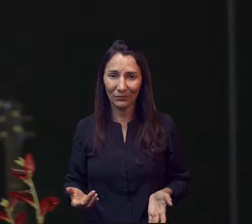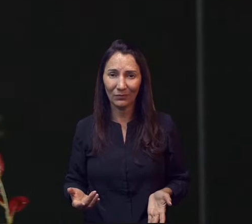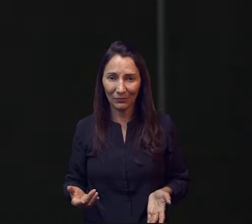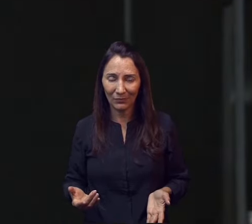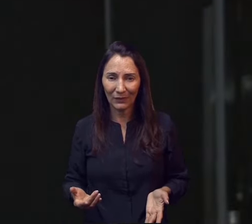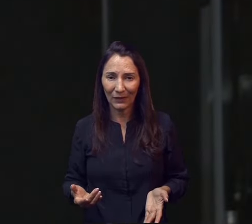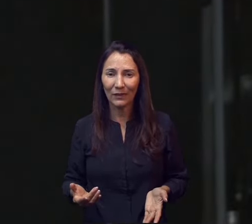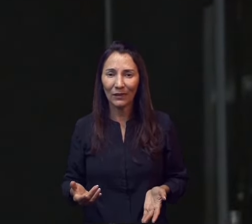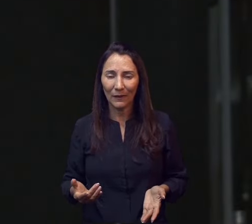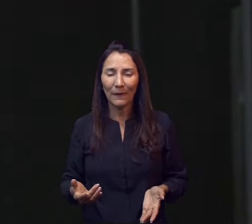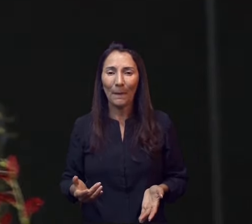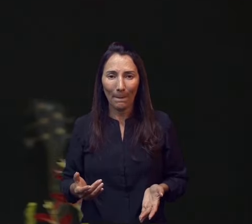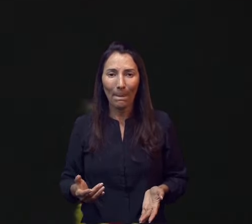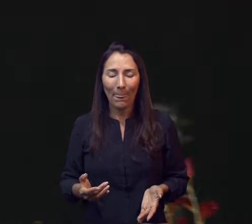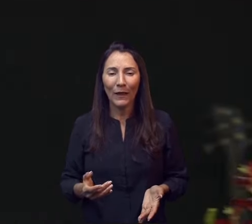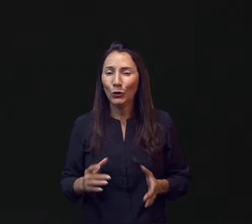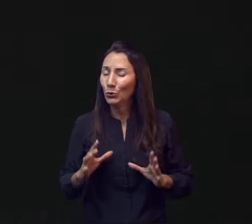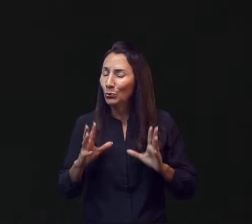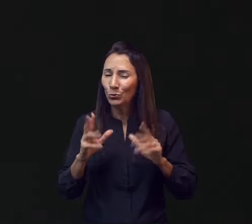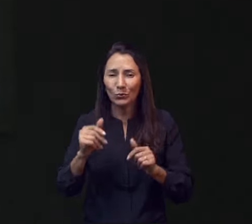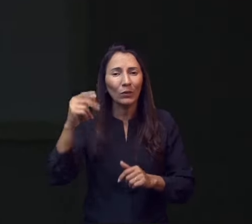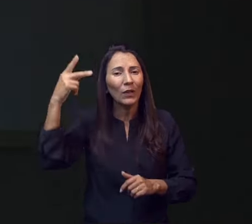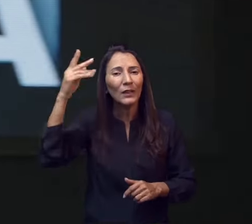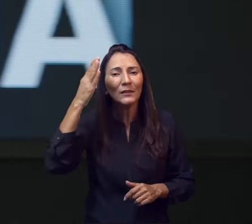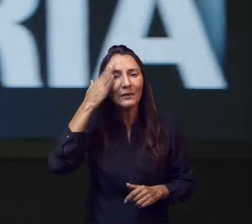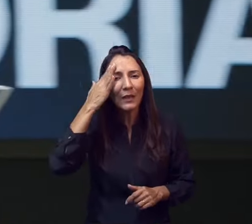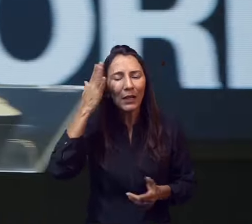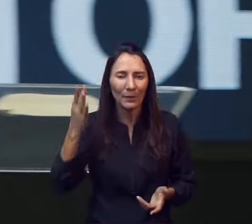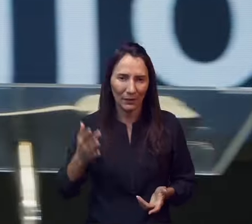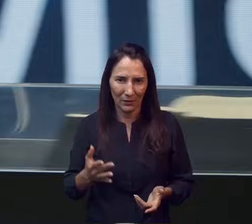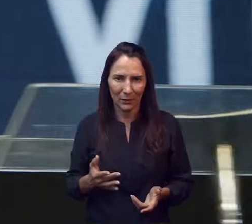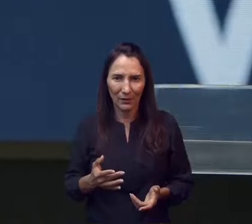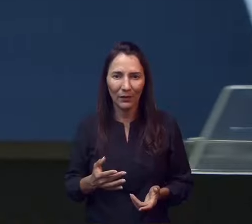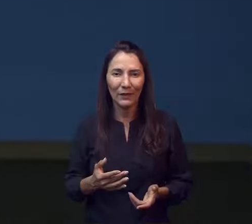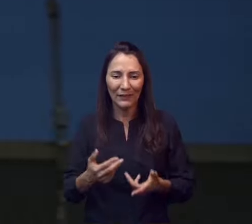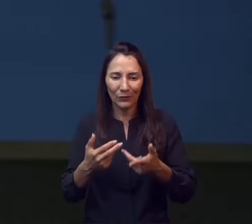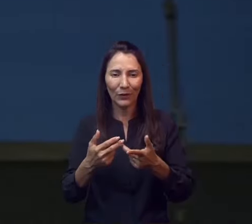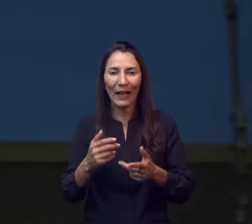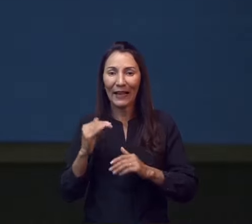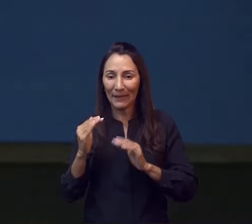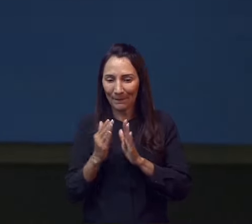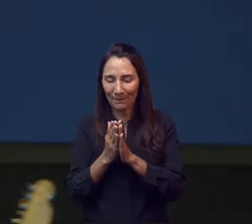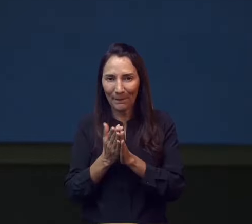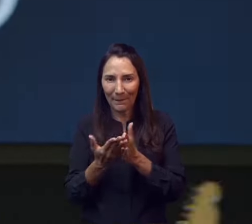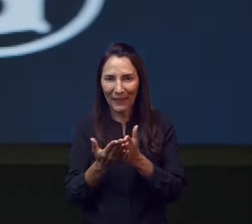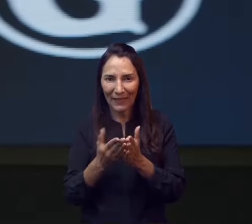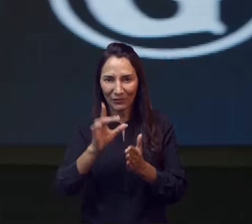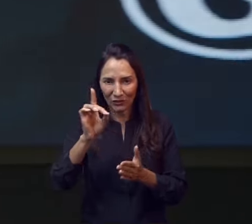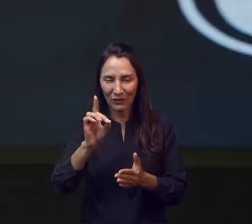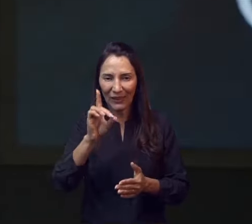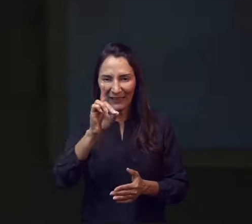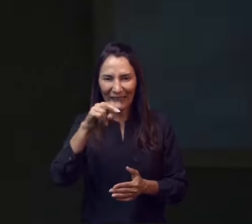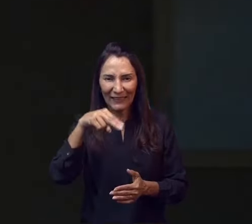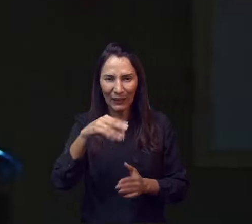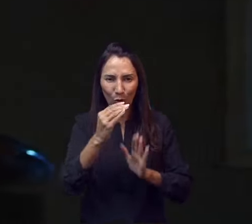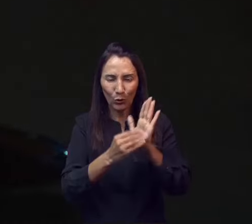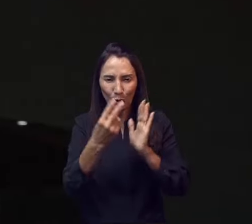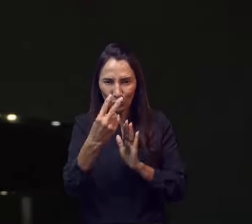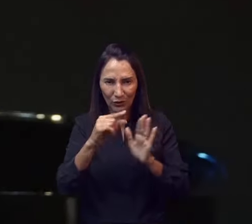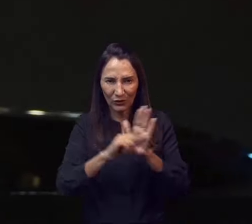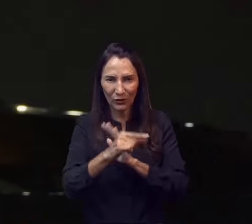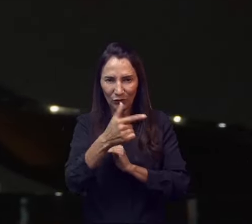encoberto diante dele todas as coisas estão nuas e Patentes aos olhos daquele que temos da conta e Daniel 2 22 diz ele conhece